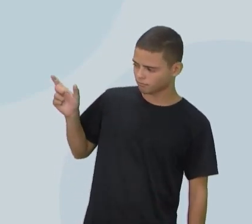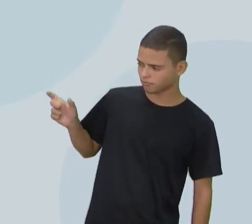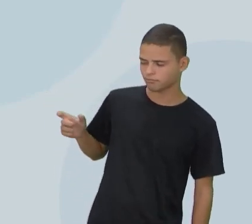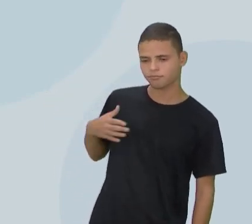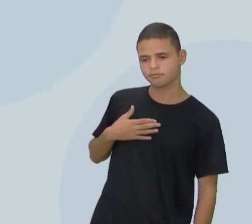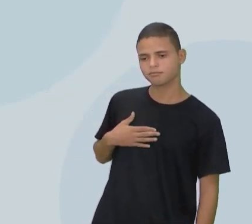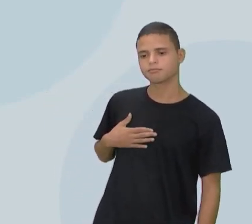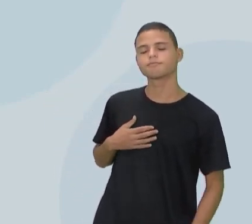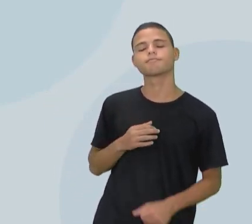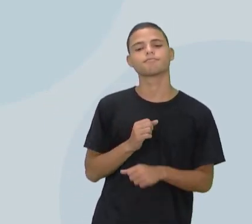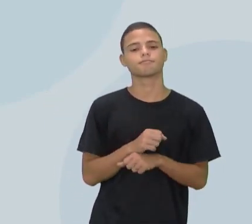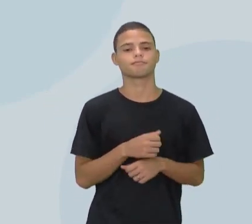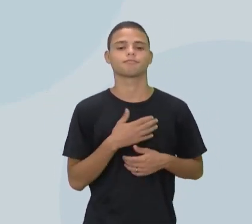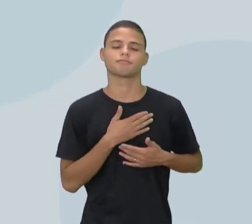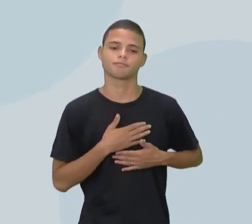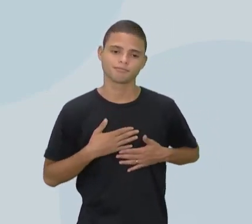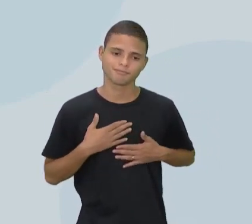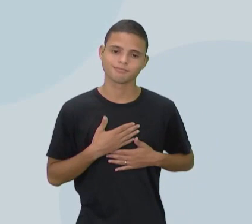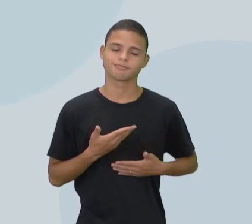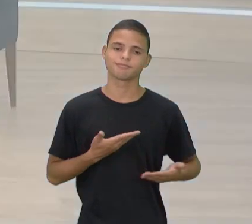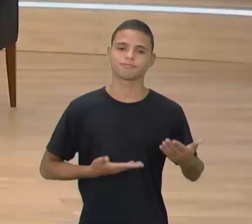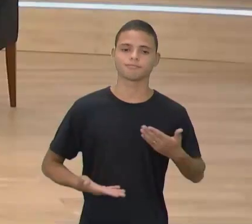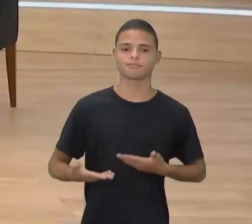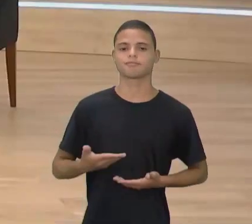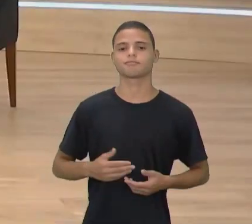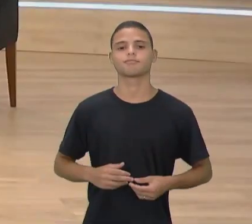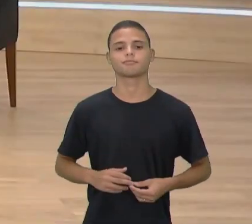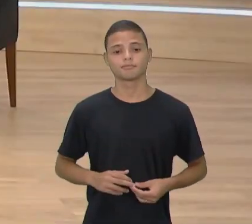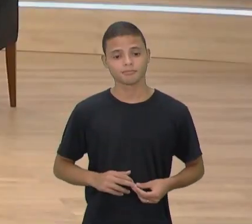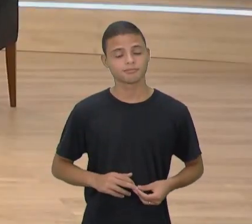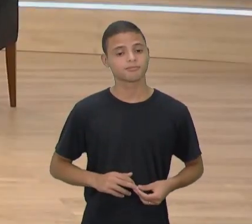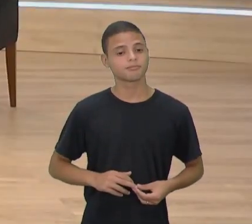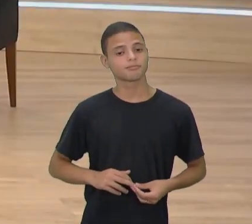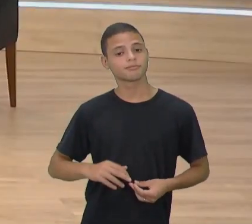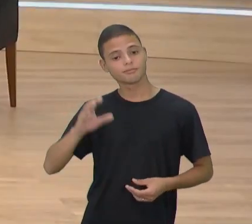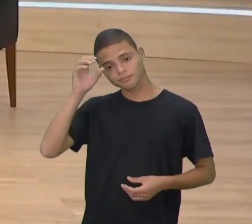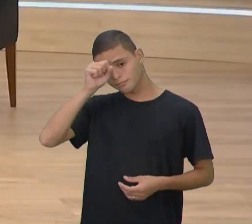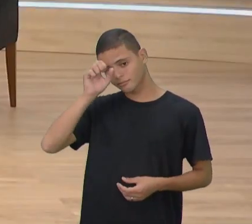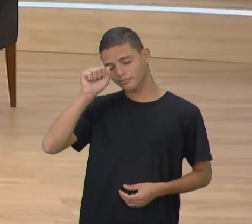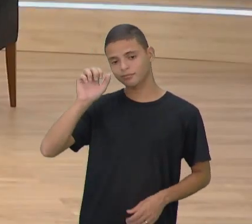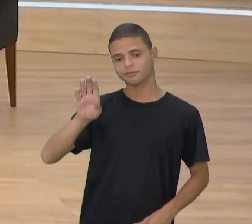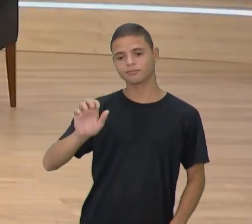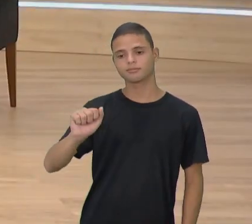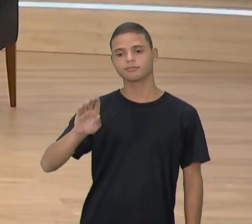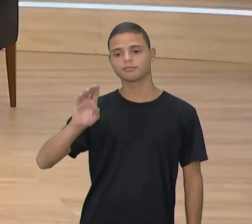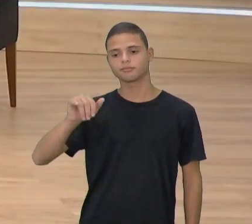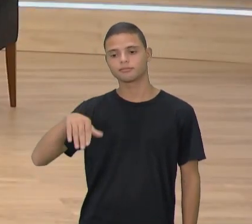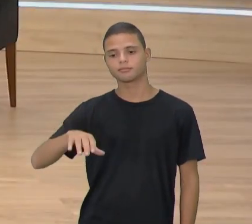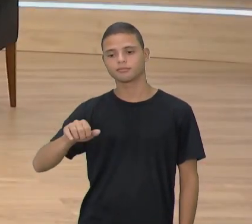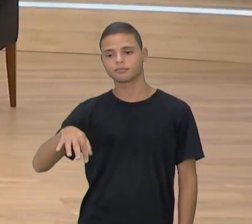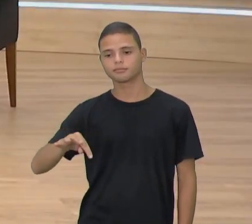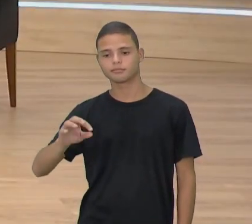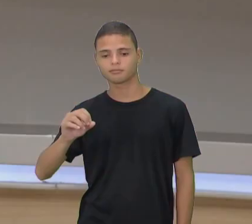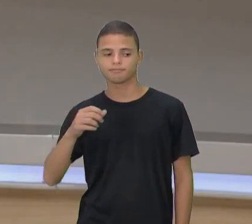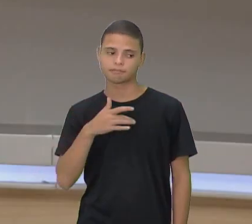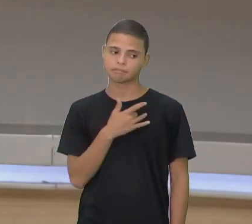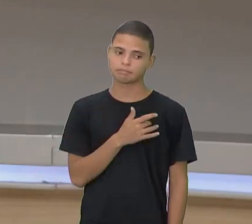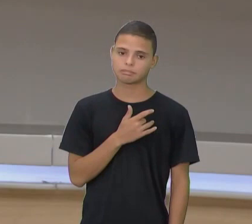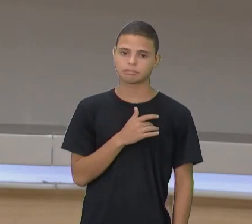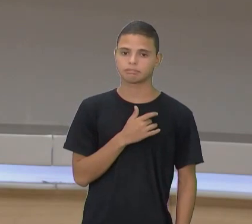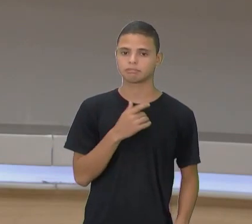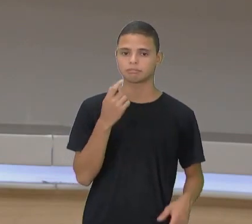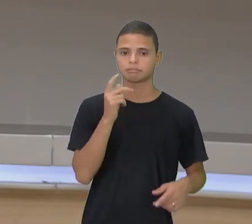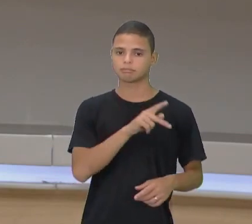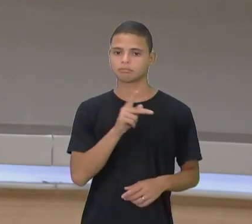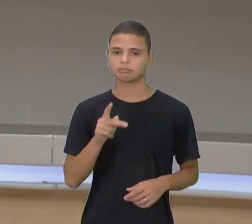bate-papo aqui, da nossa interação aqui? Adorei aprender sobre o amianto. Eu confesso que eu estava com medo, porque eu sou professora de arte, não